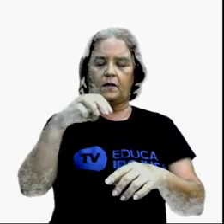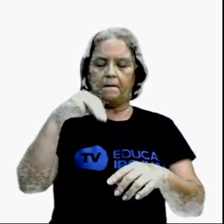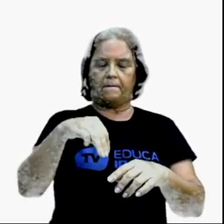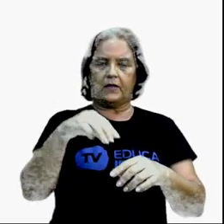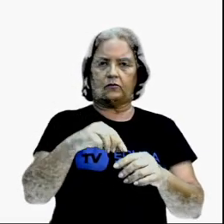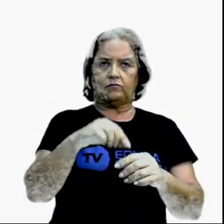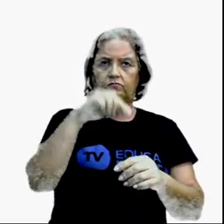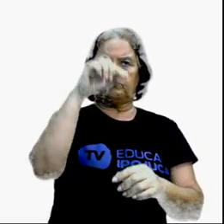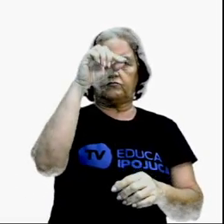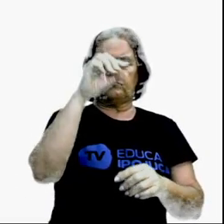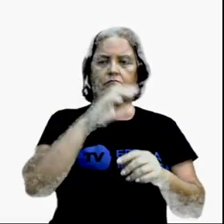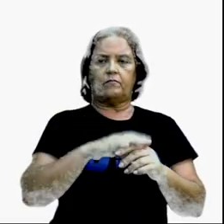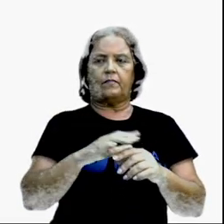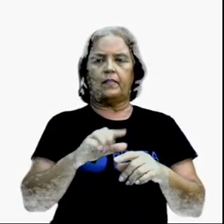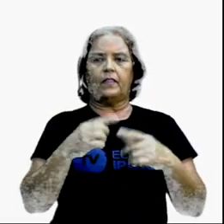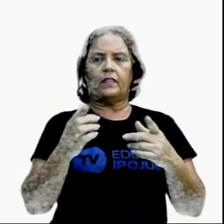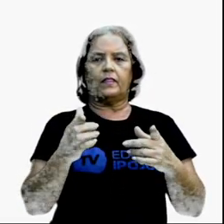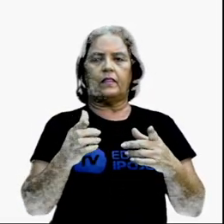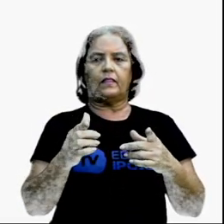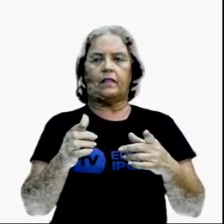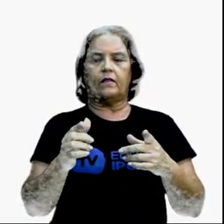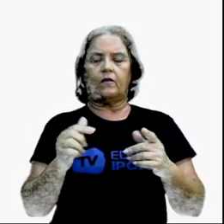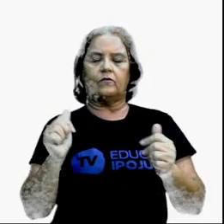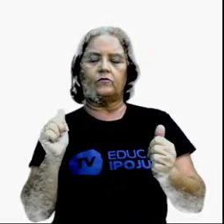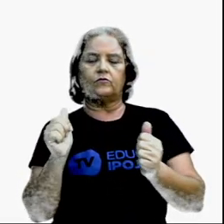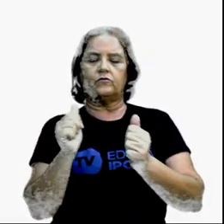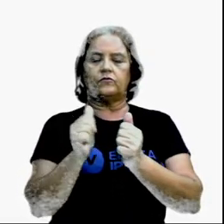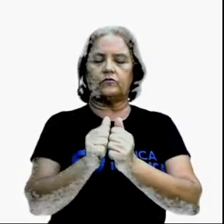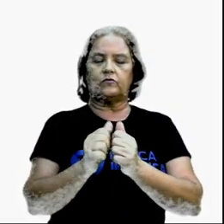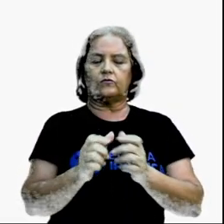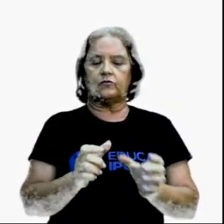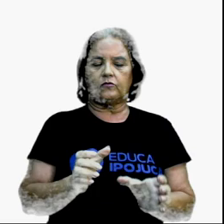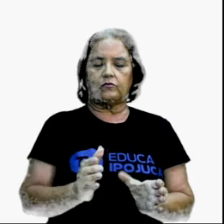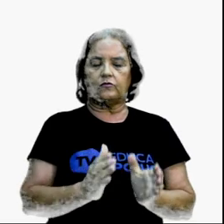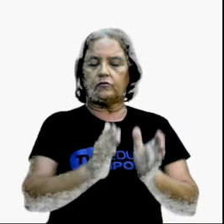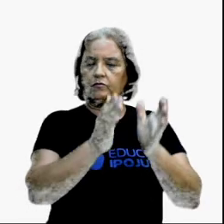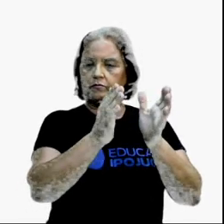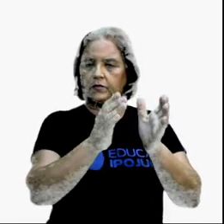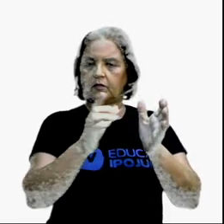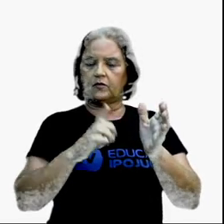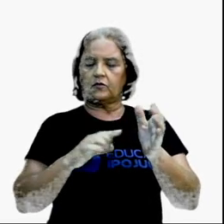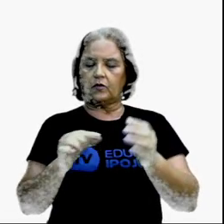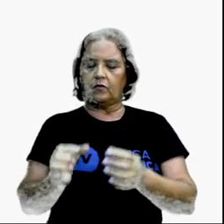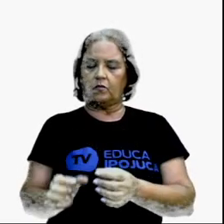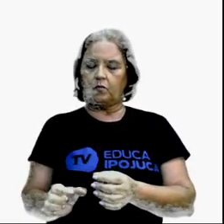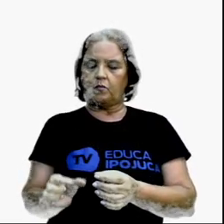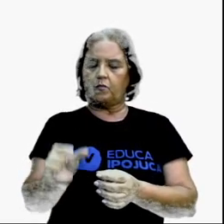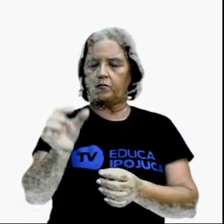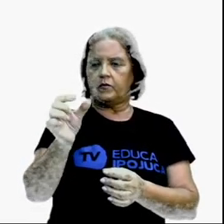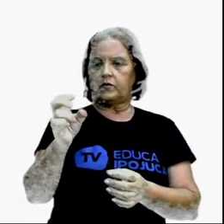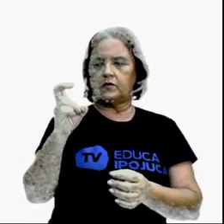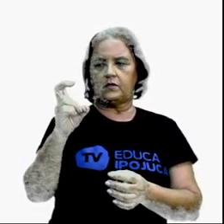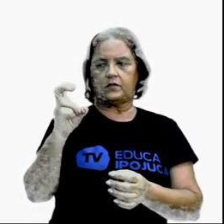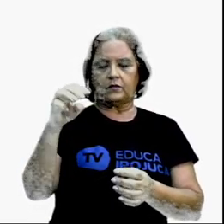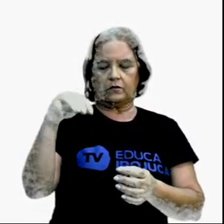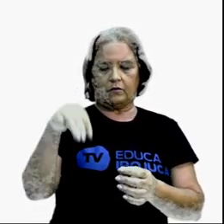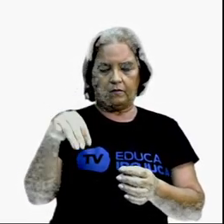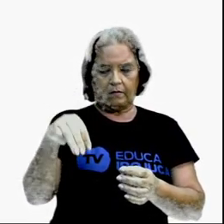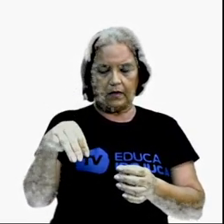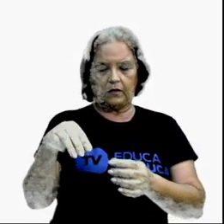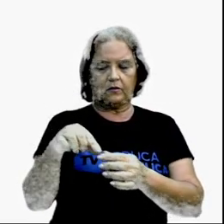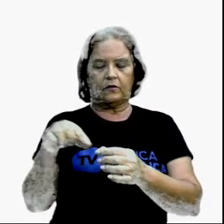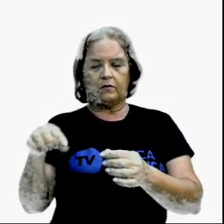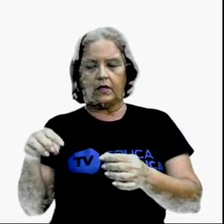Nesse mesmo instante, próximo ao prédio, a sombra de um poste de altura 5 metros,